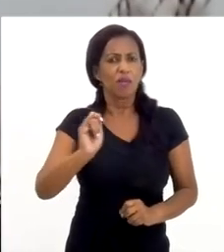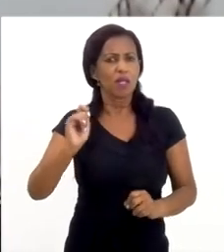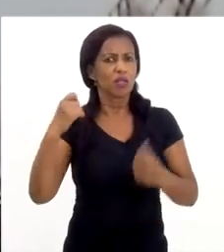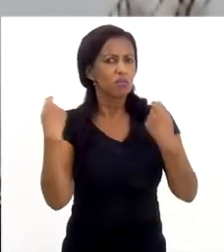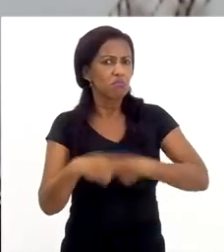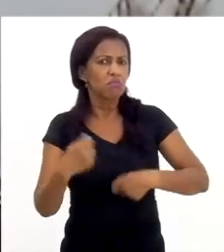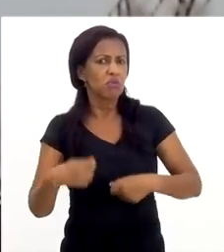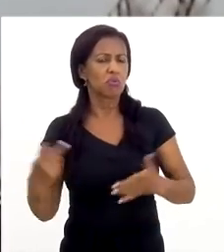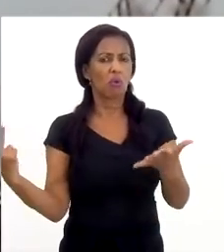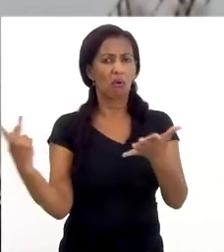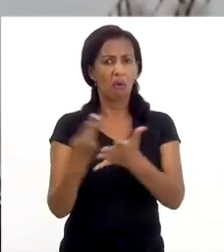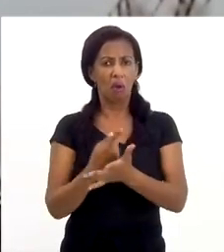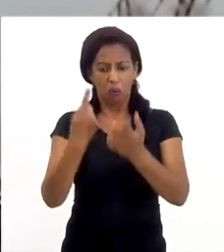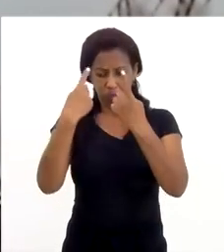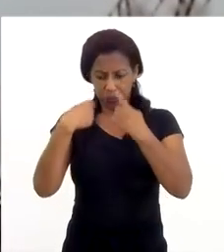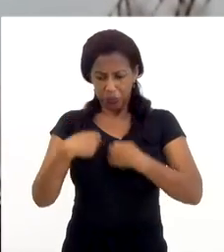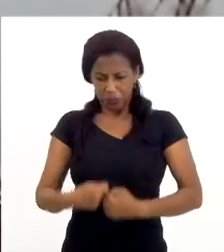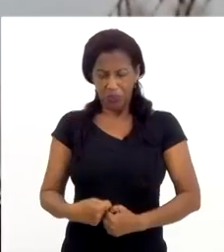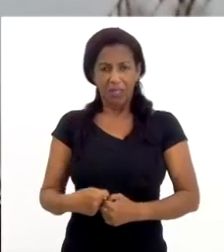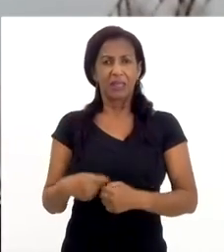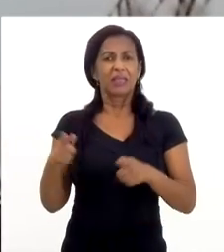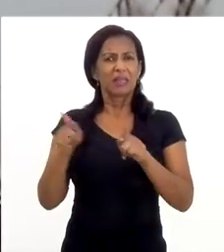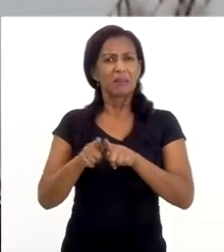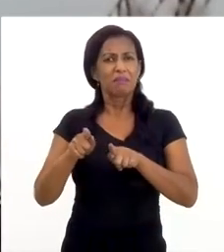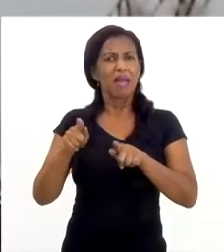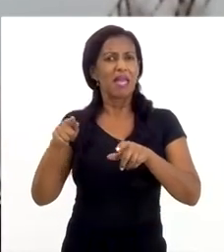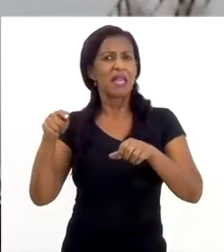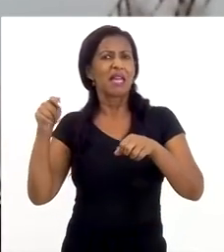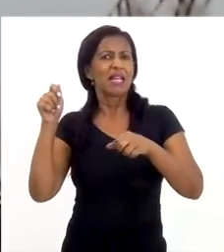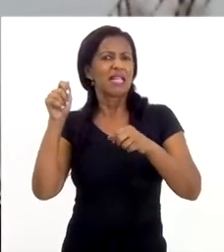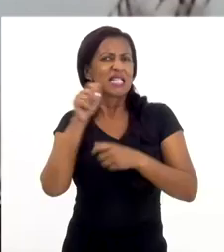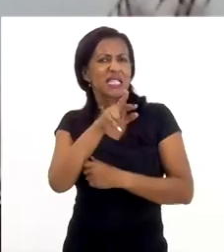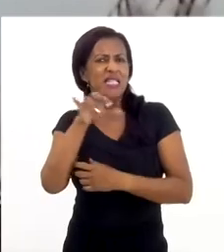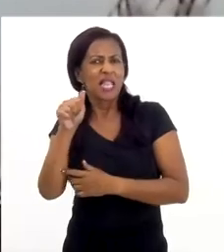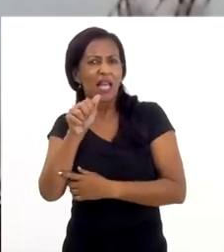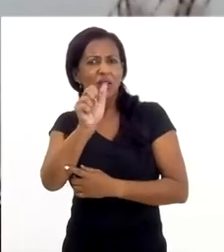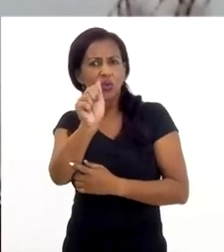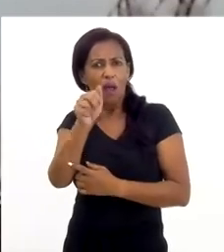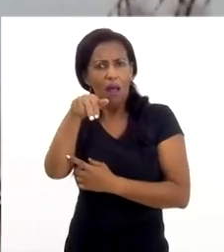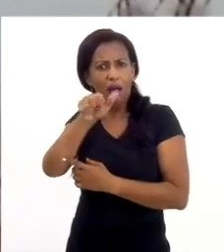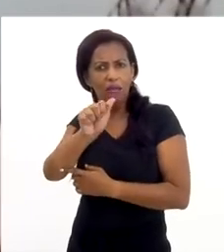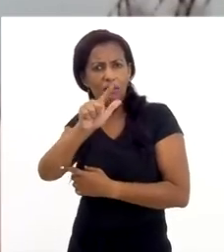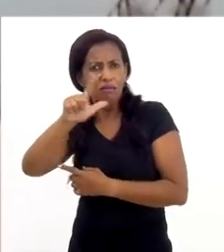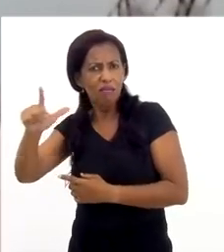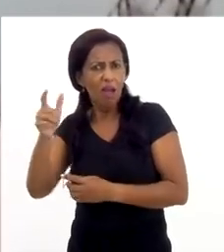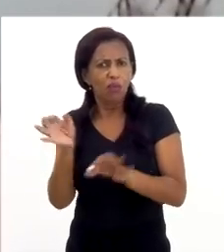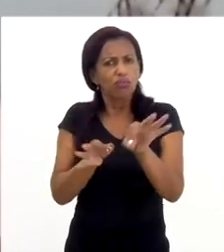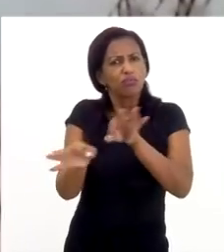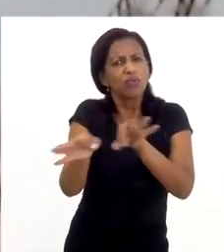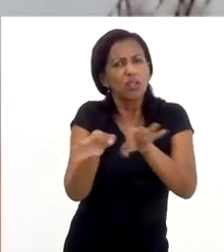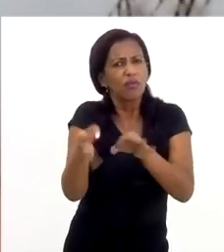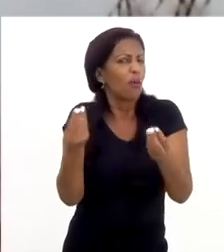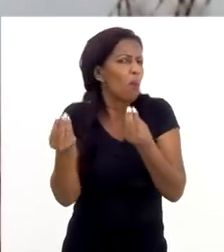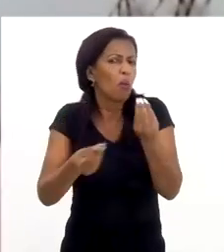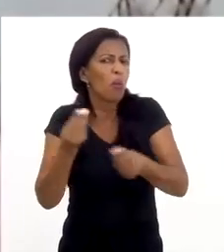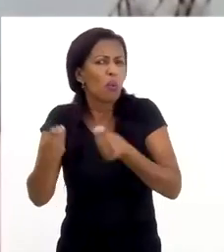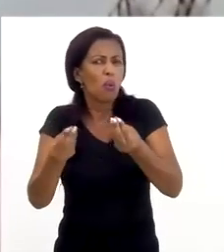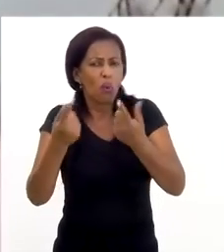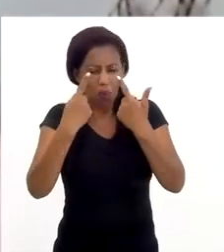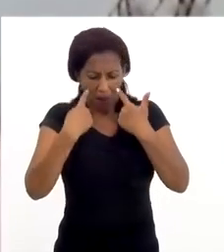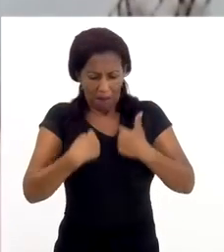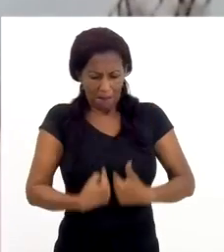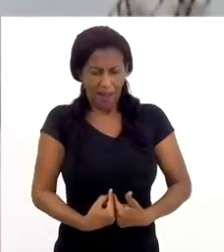teve que infelizmente é ter ocorrido meio uma conjunção carnal no anos como é que ele vai falar isso de que